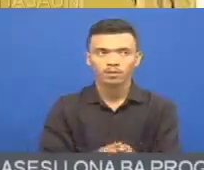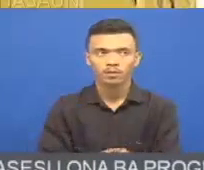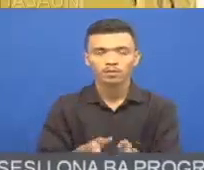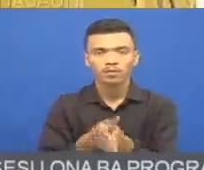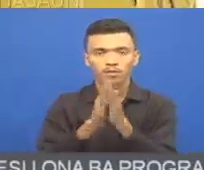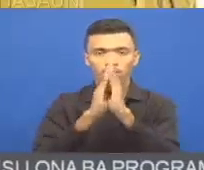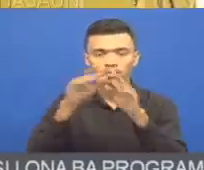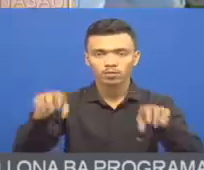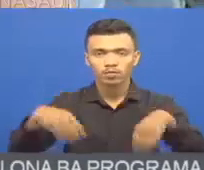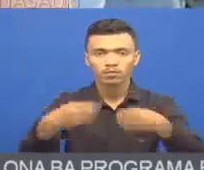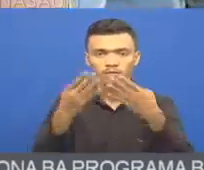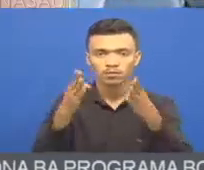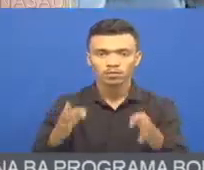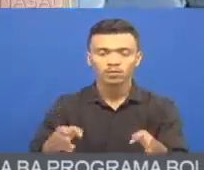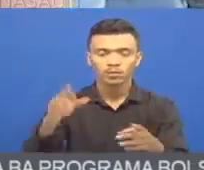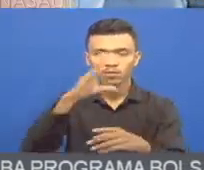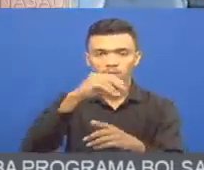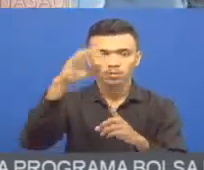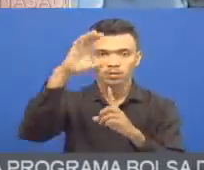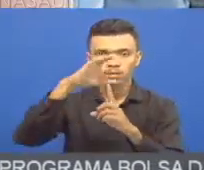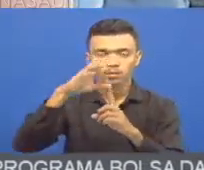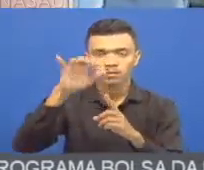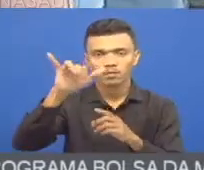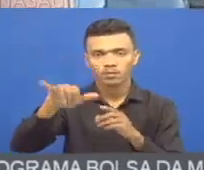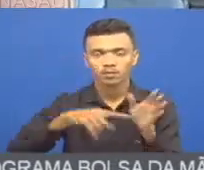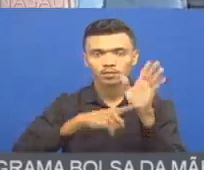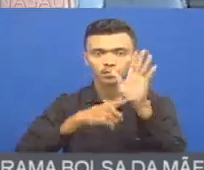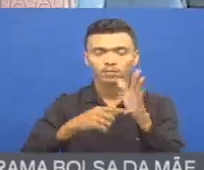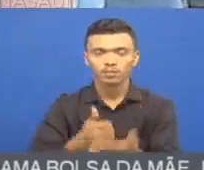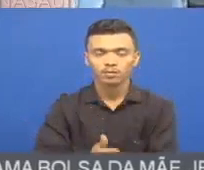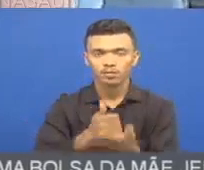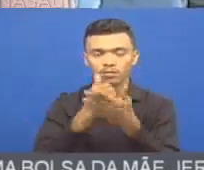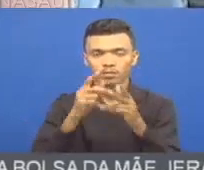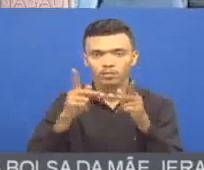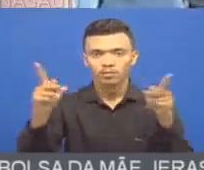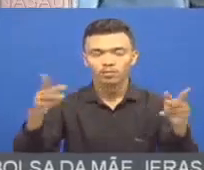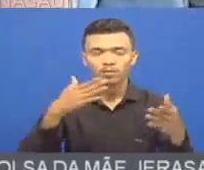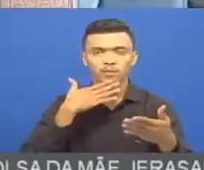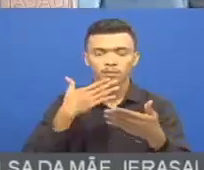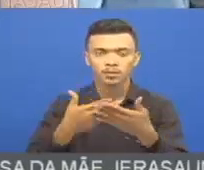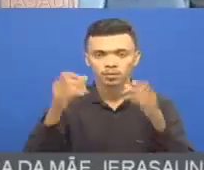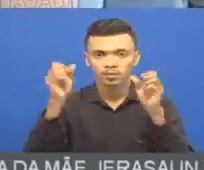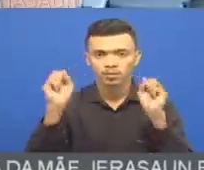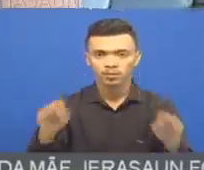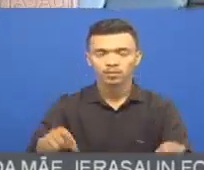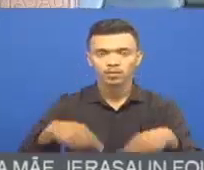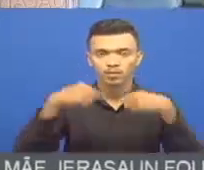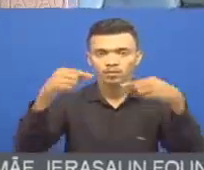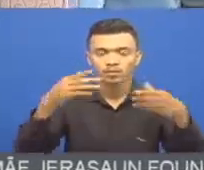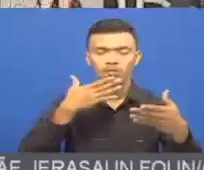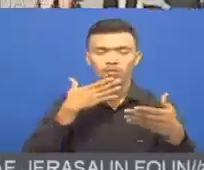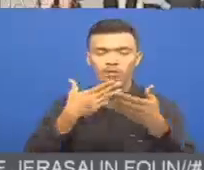para funcionário do cargo chefia Sira. Há tudo presta atendimento público e de qualidade, onde bele for satisfação para